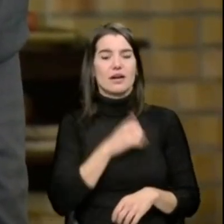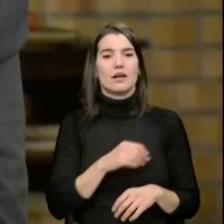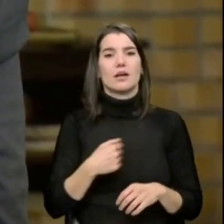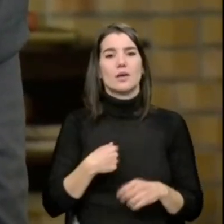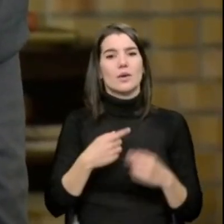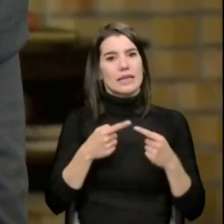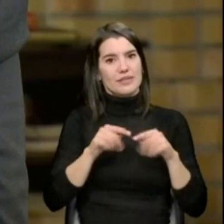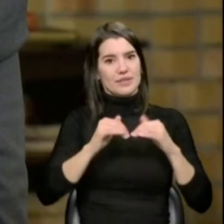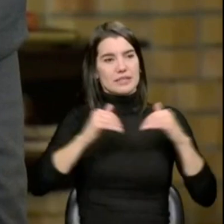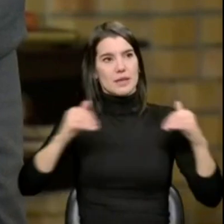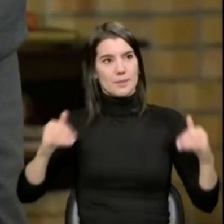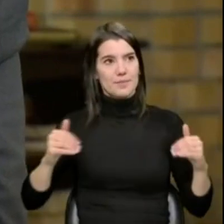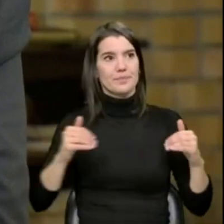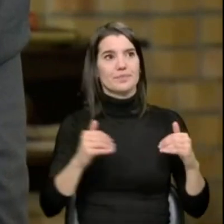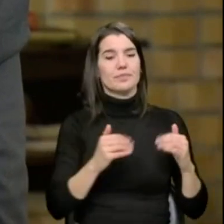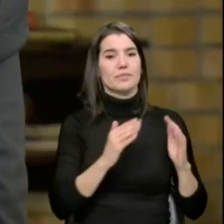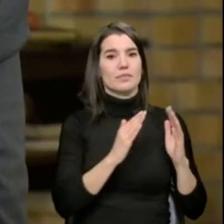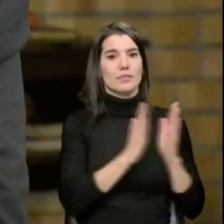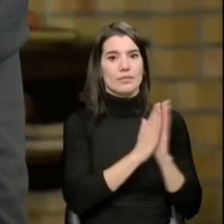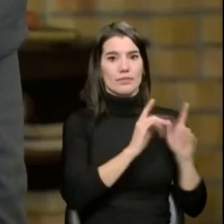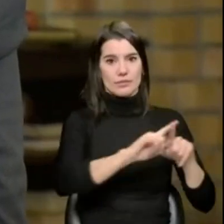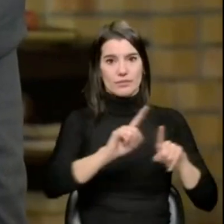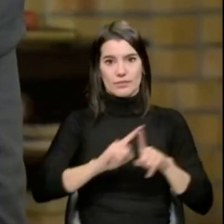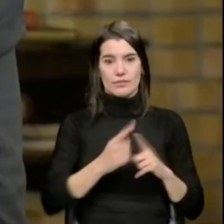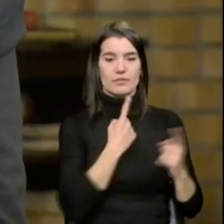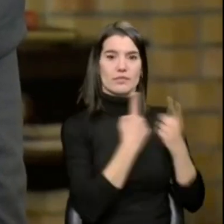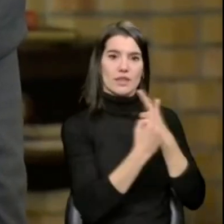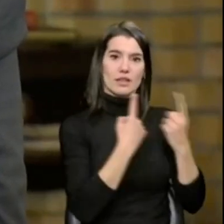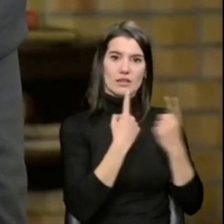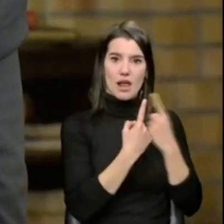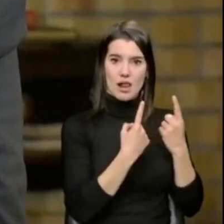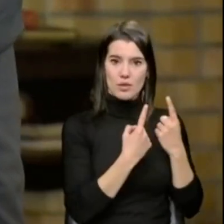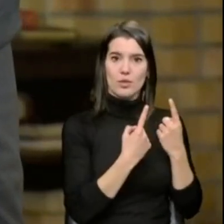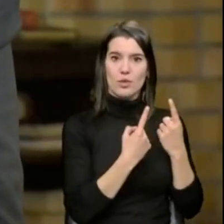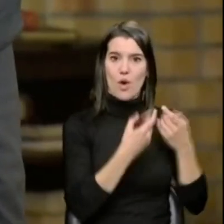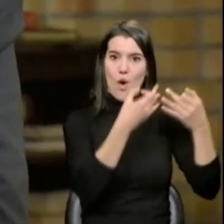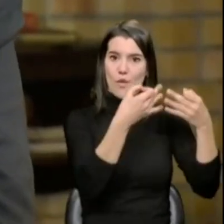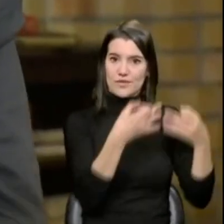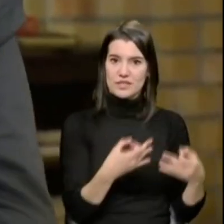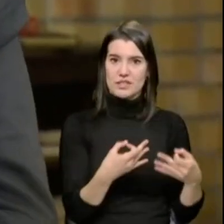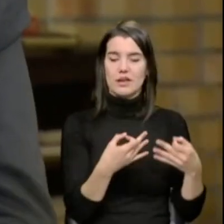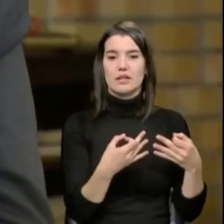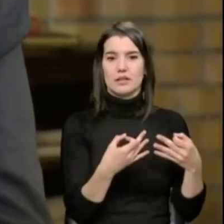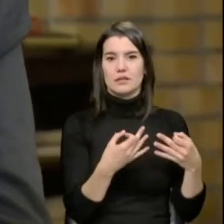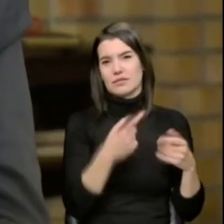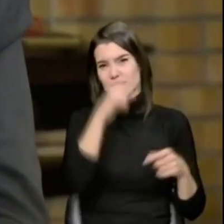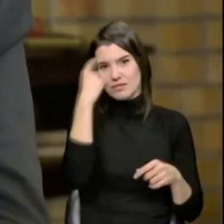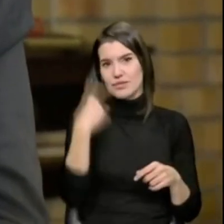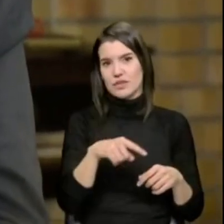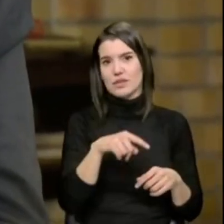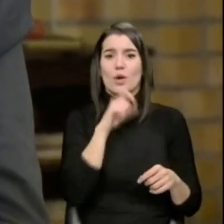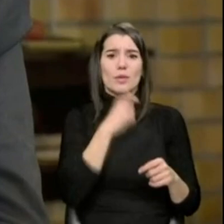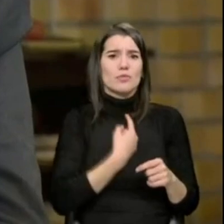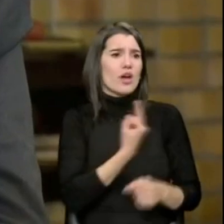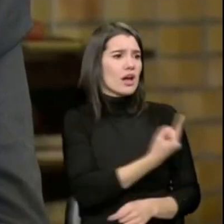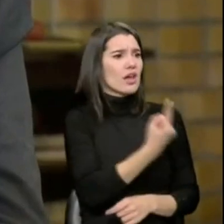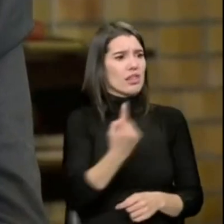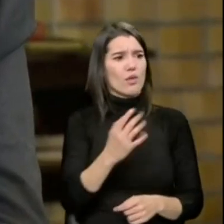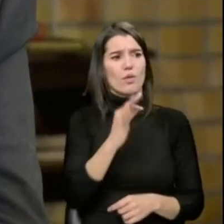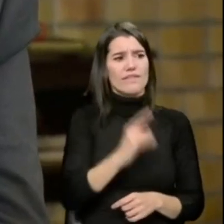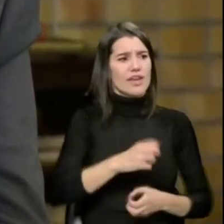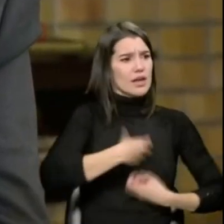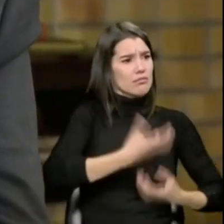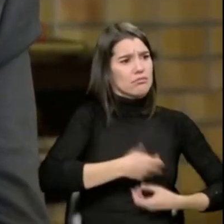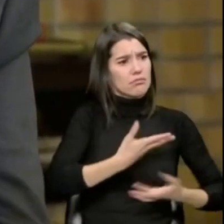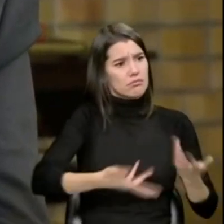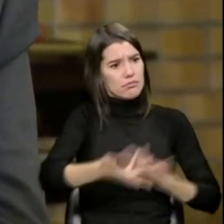diálogo interreligioso, digamos assim, oficial, doutrinal, que é difícil. Quer dizer, podemos estar aqui e partilhar um bocadinho cada um a sua fé, mas